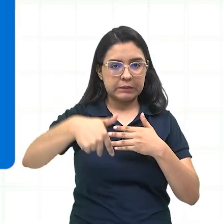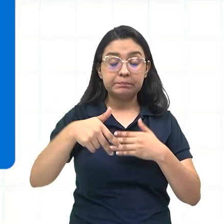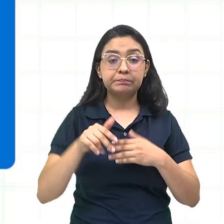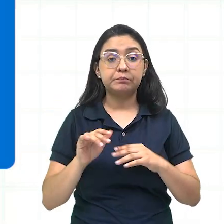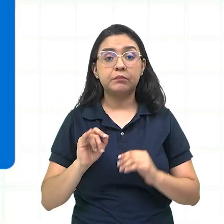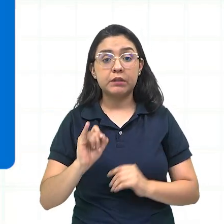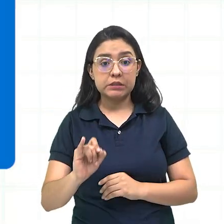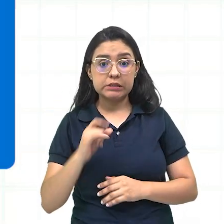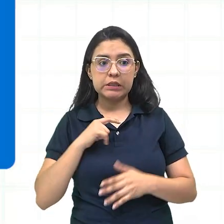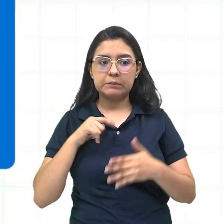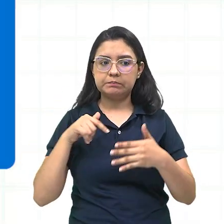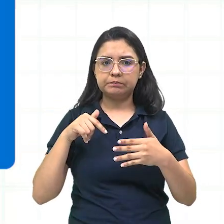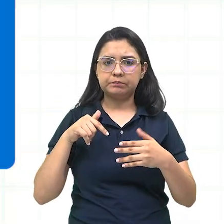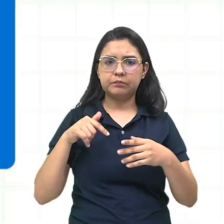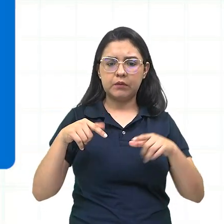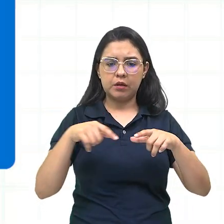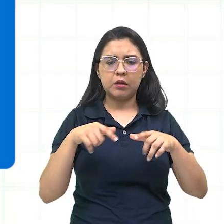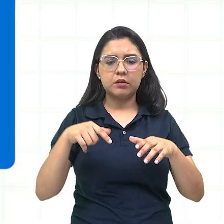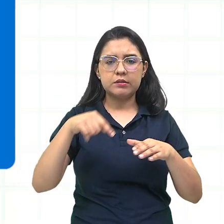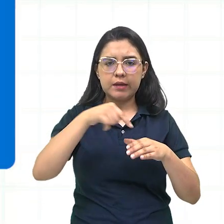partir do momento que pisam